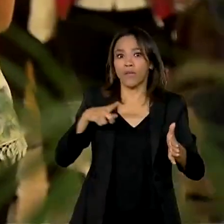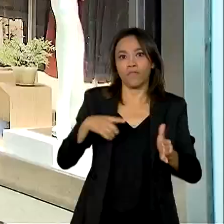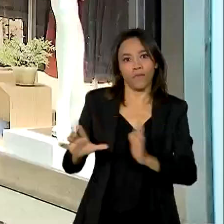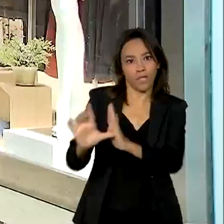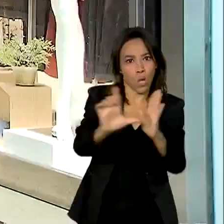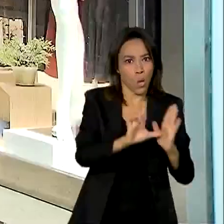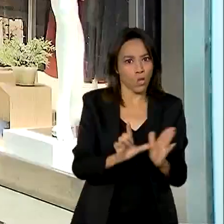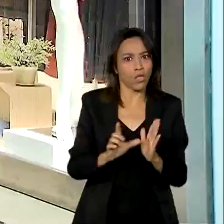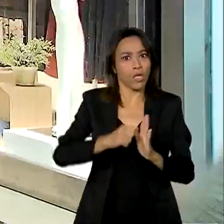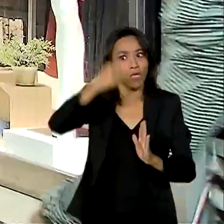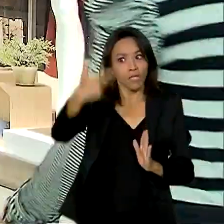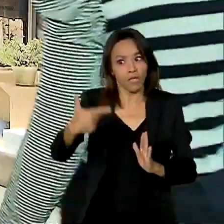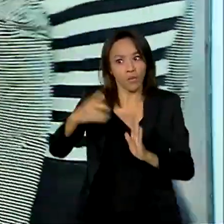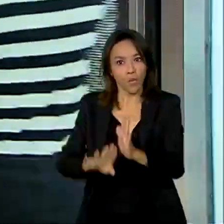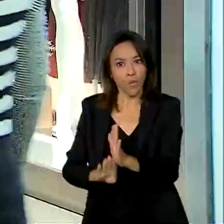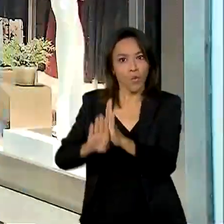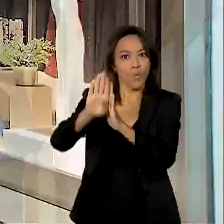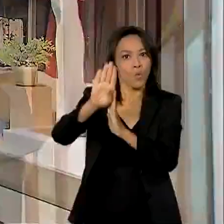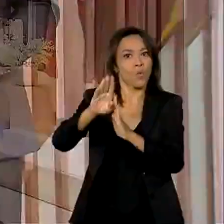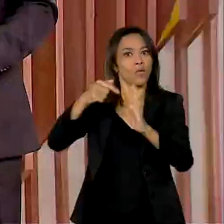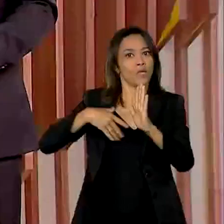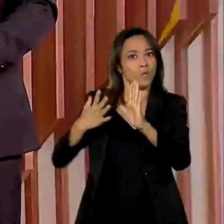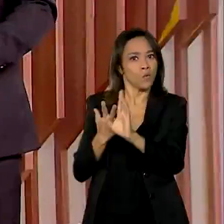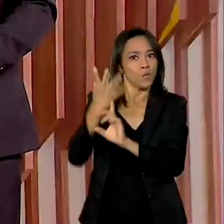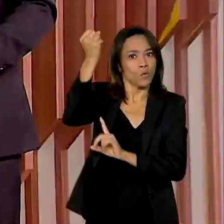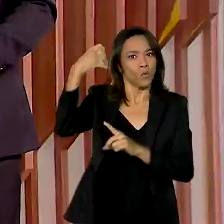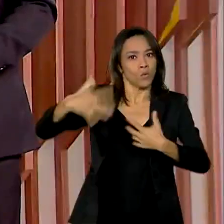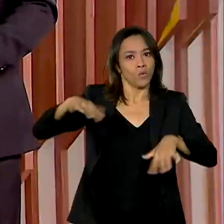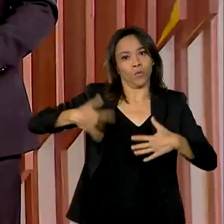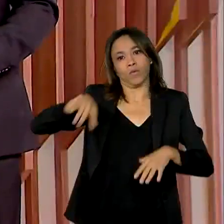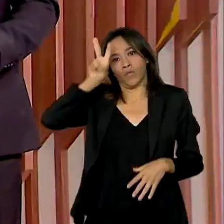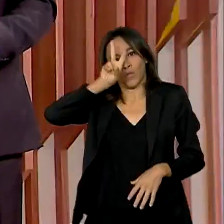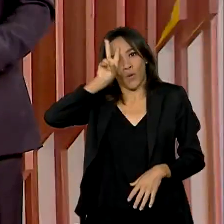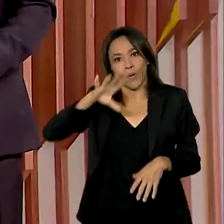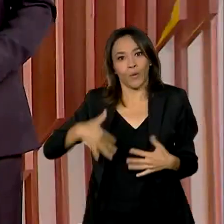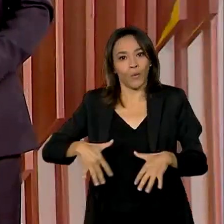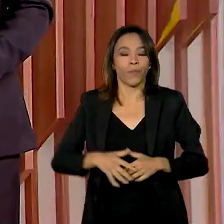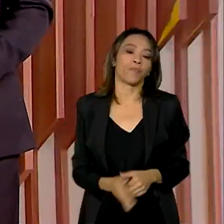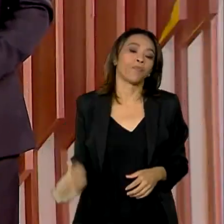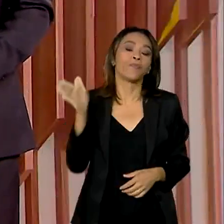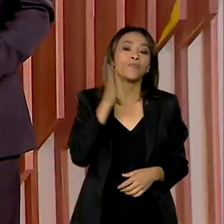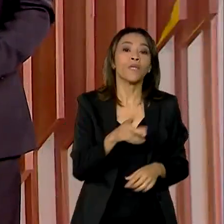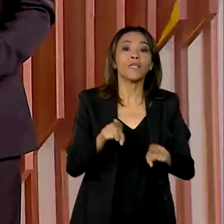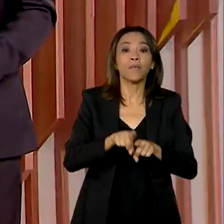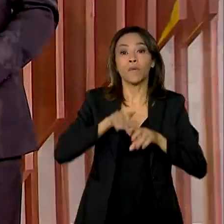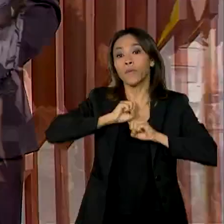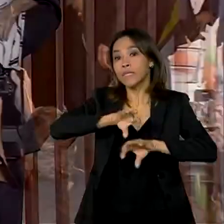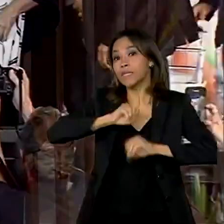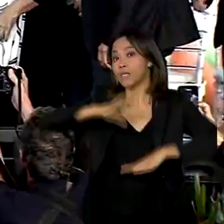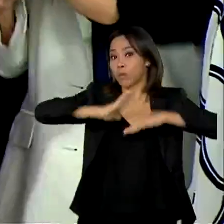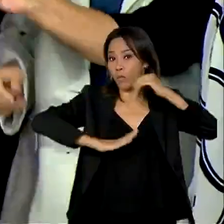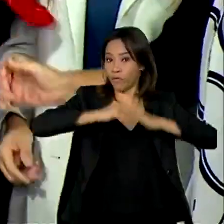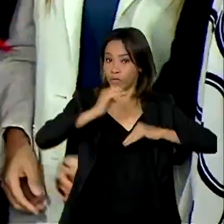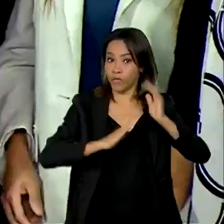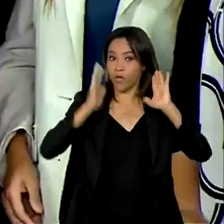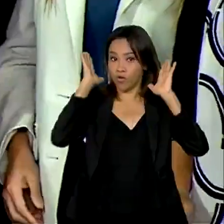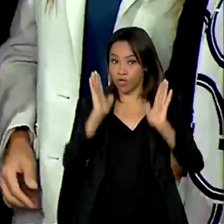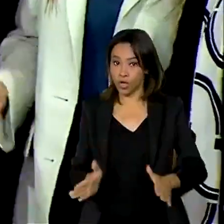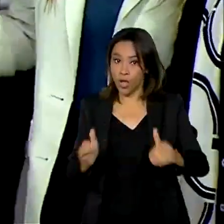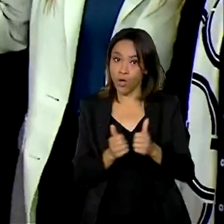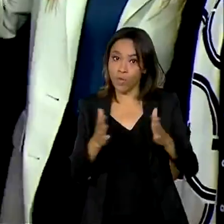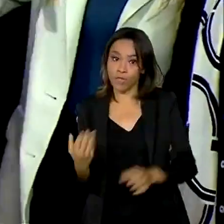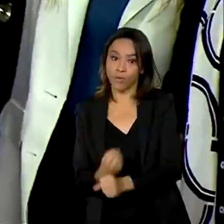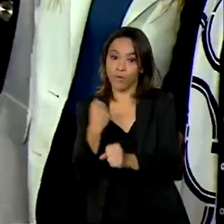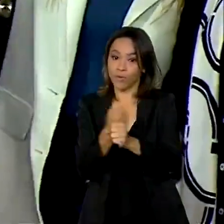alta seguida e atingiu o maior patamar da série histórica. Educação profissional. Iniciadas obras de mais